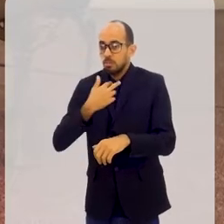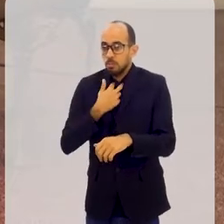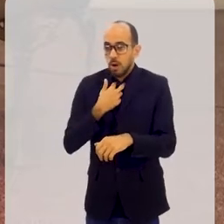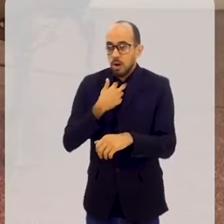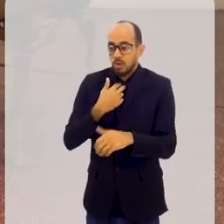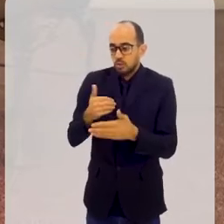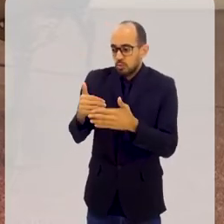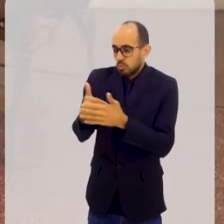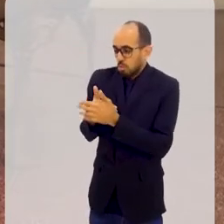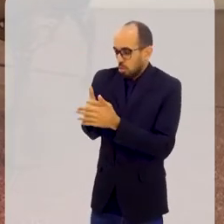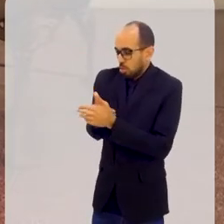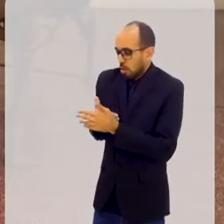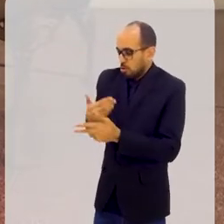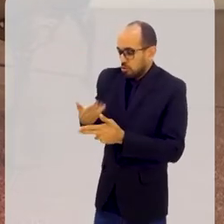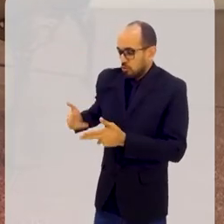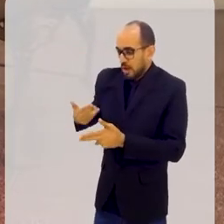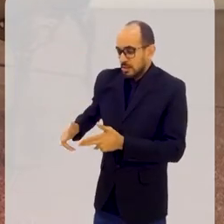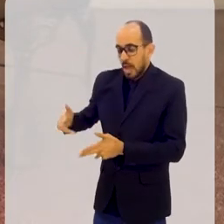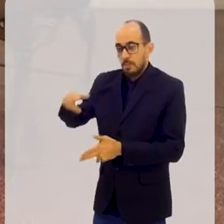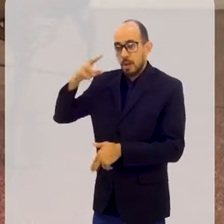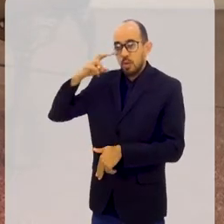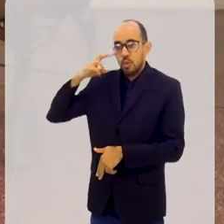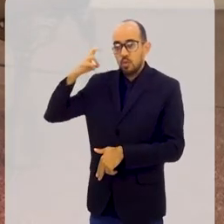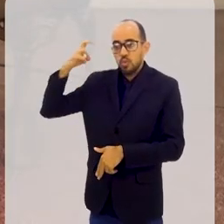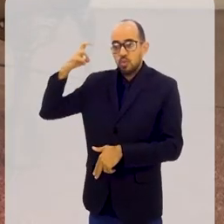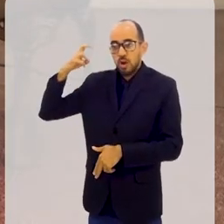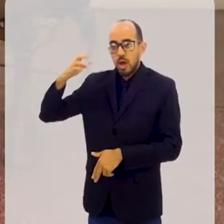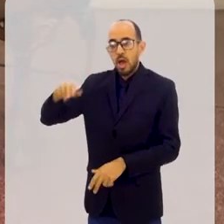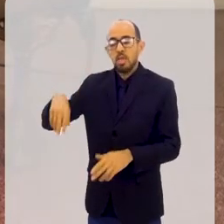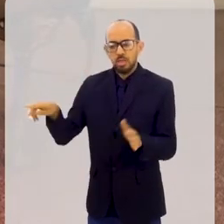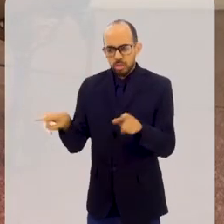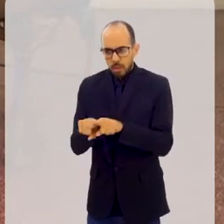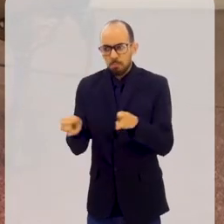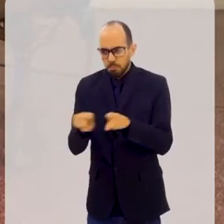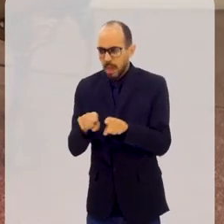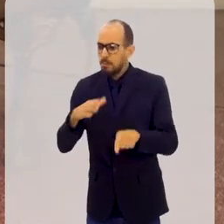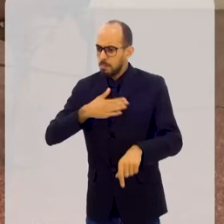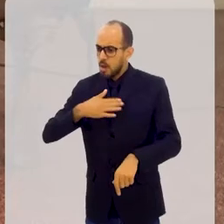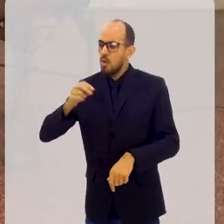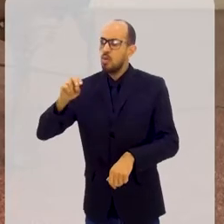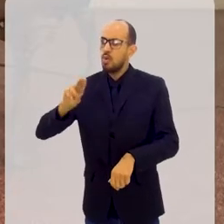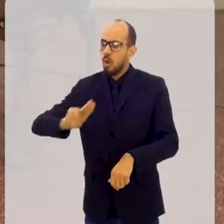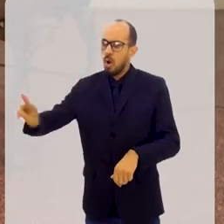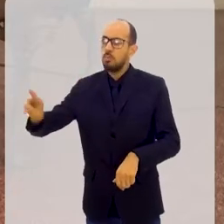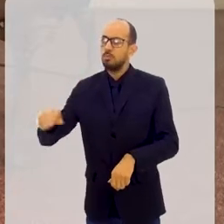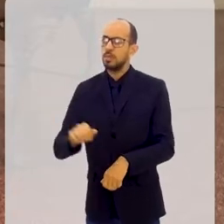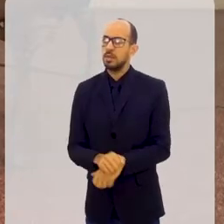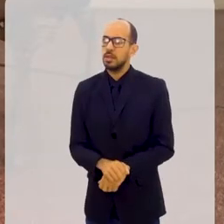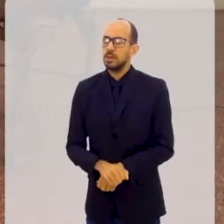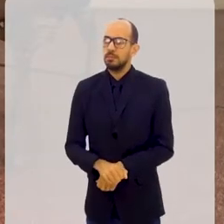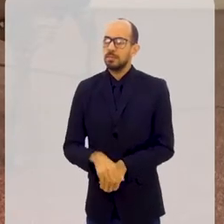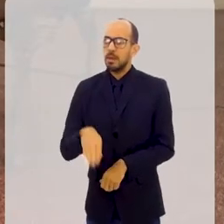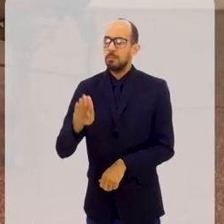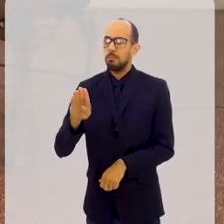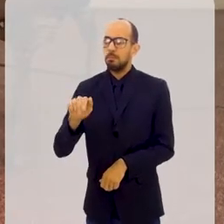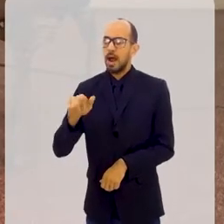esconder agricultura até meu nome o nome caía Ogum é bálogo